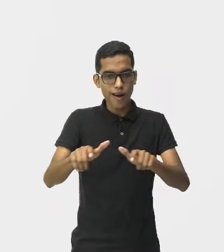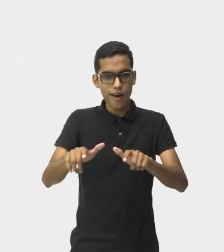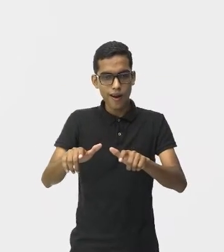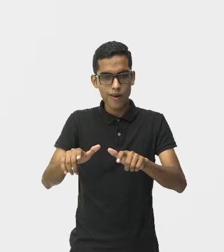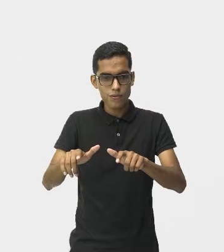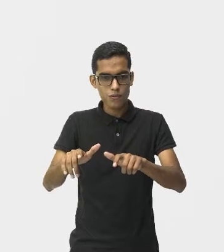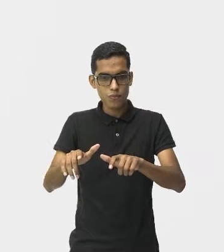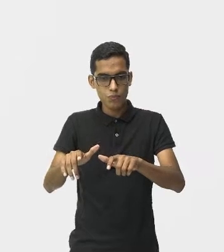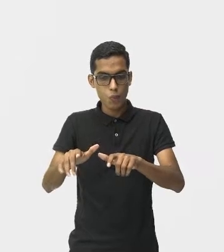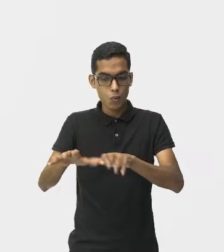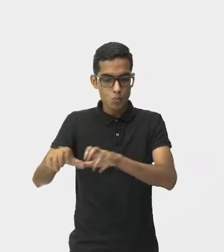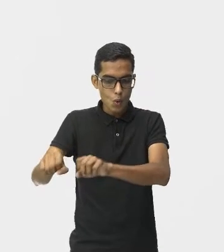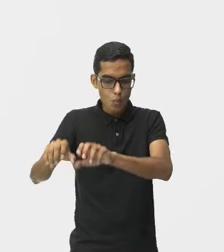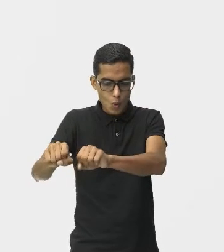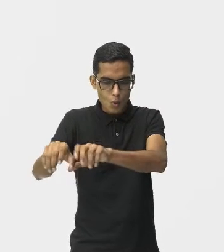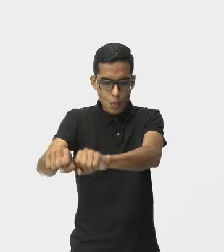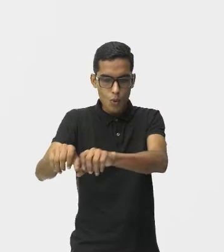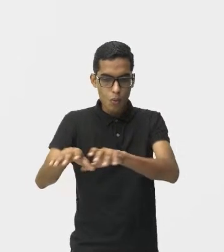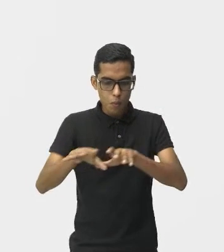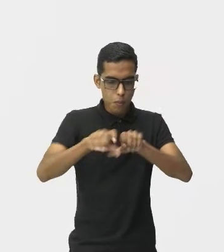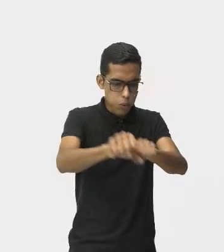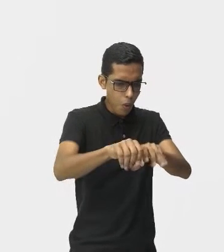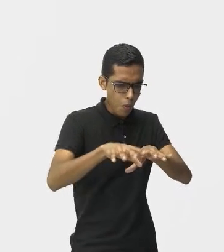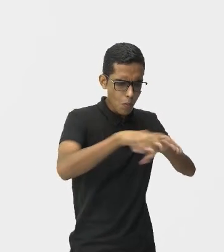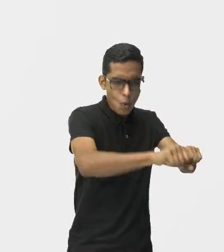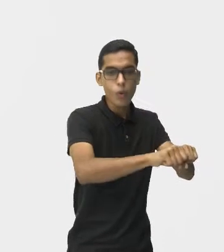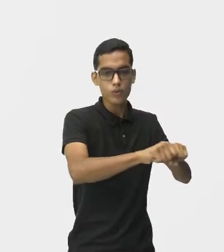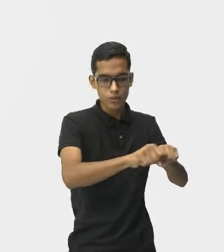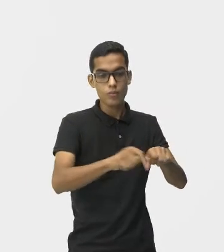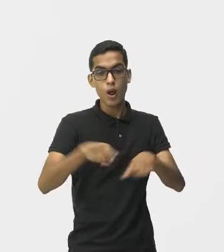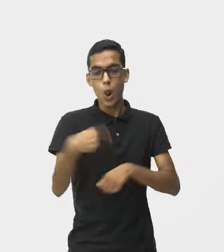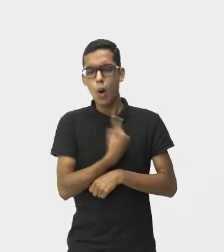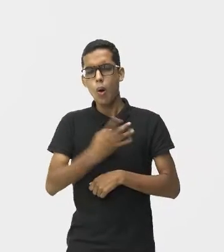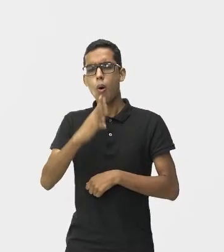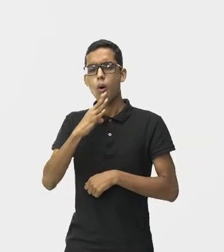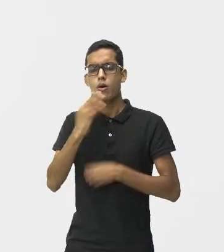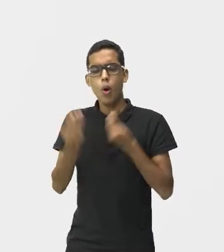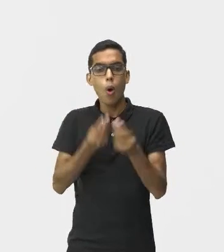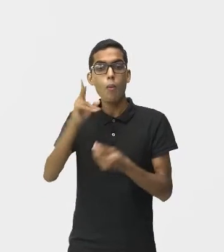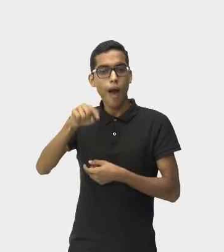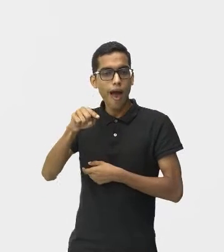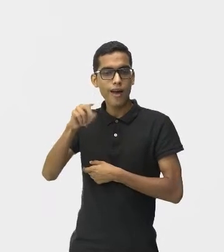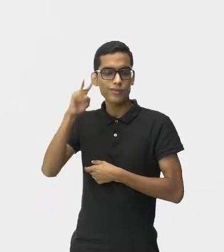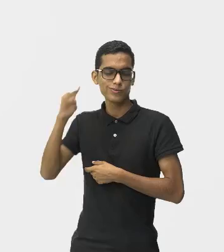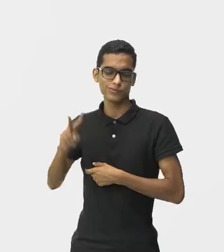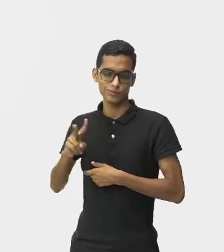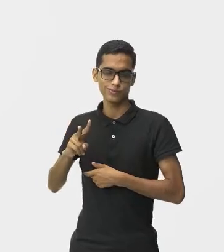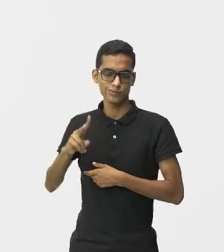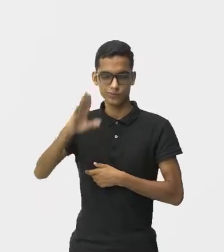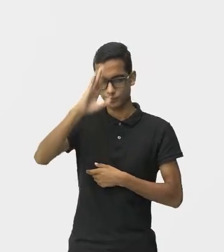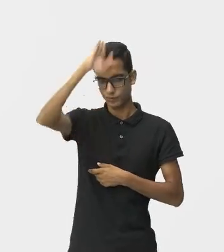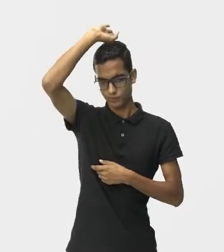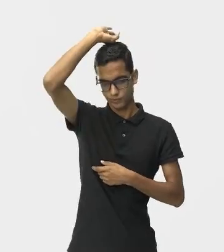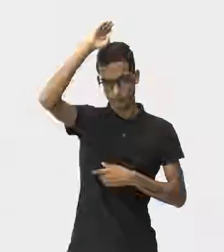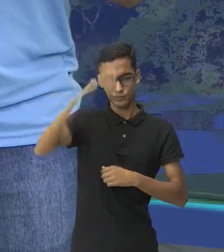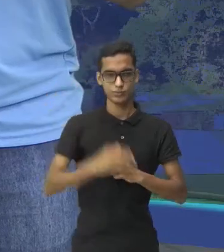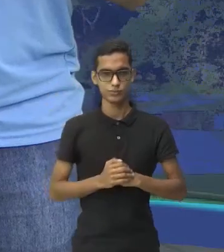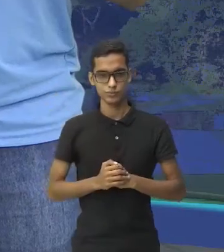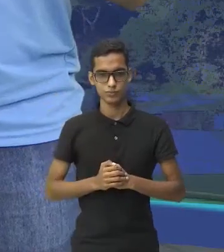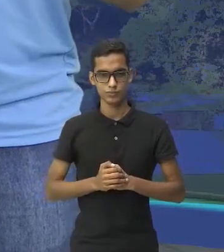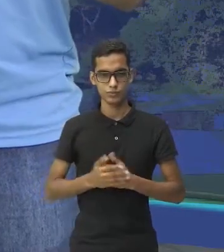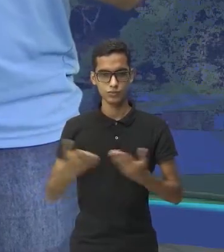um pouco aprofundadamente sobre a história de Roma. Vamos agora a ele, gente. Vamos conhecer um pouquinho sobre o